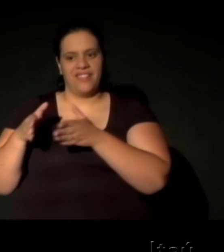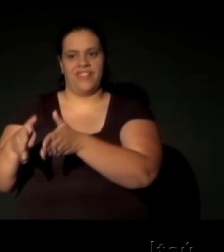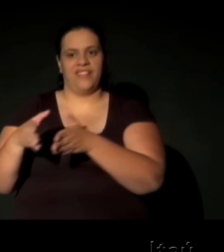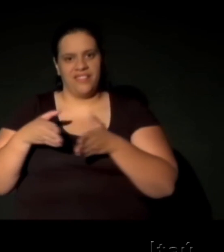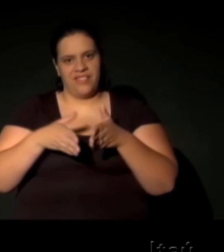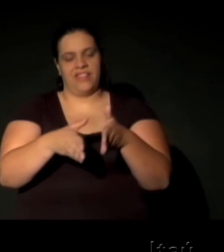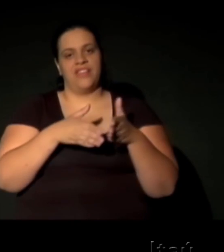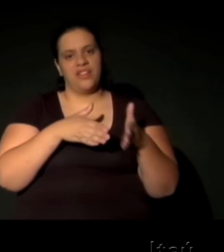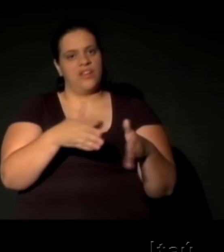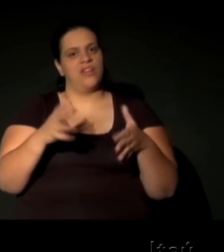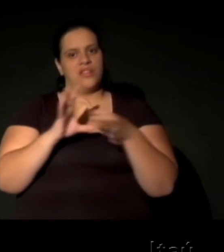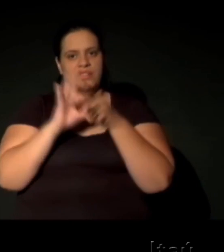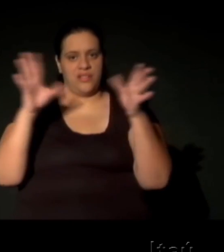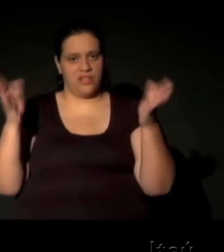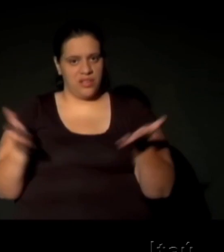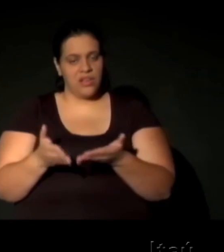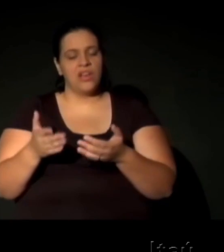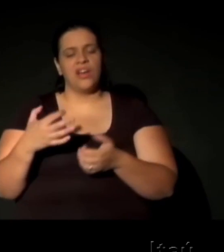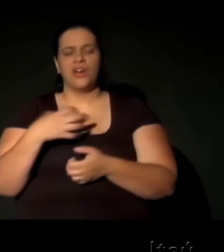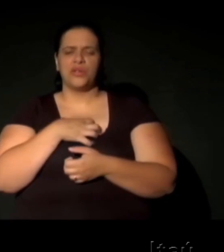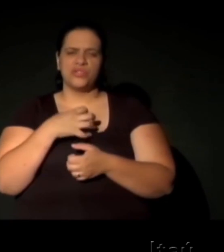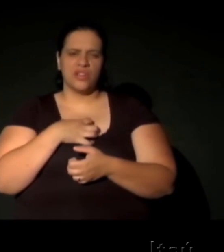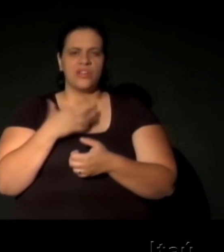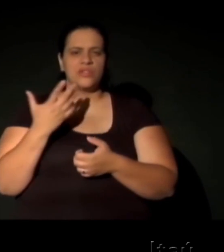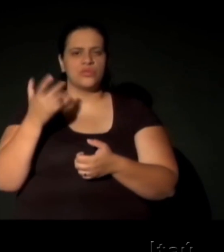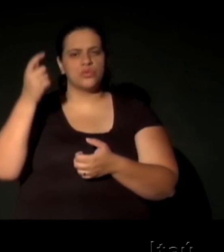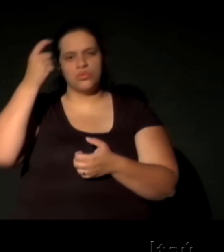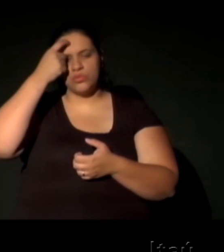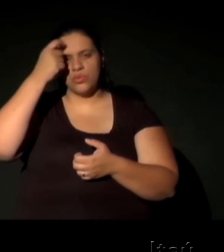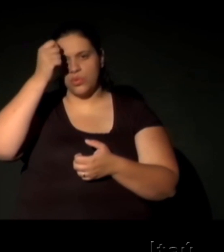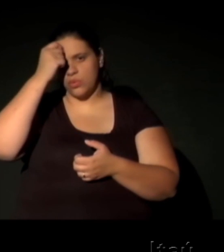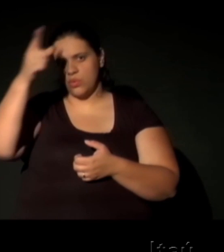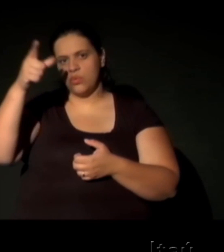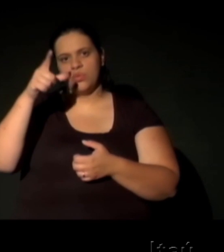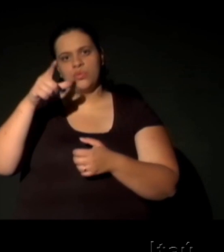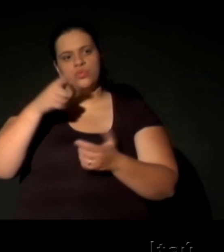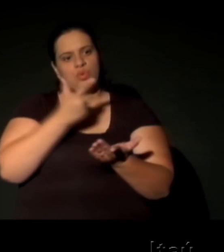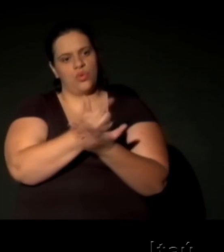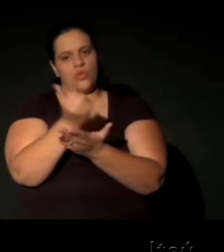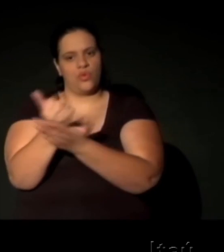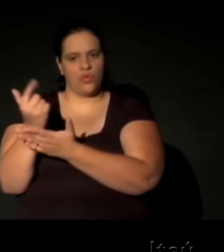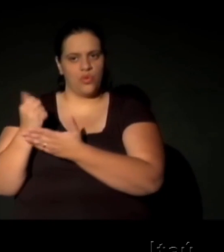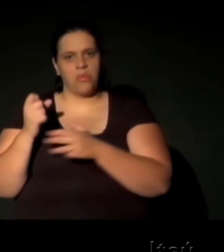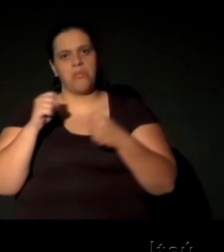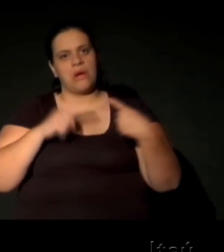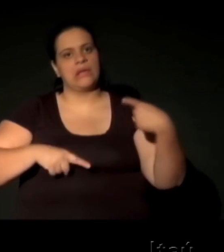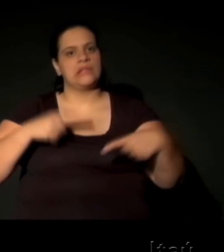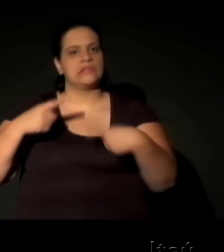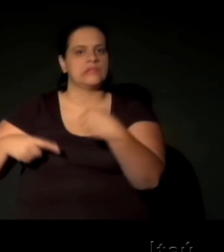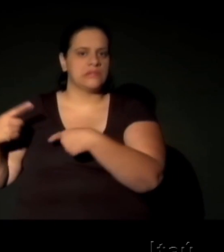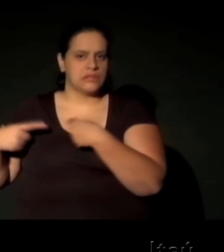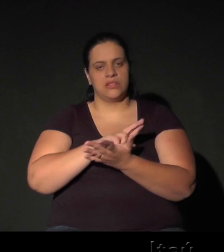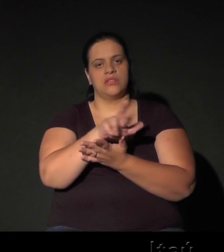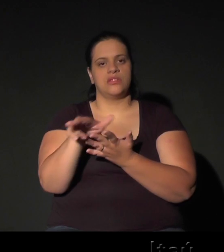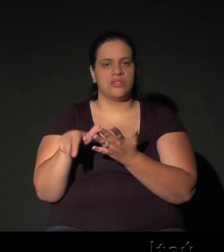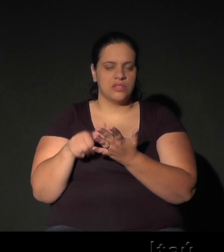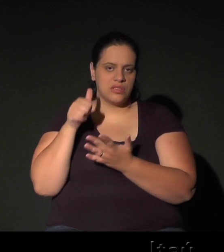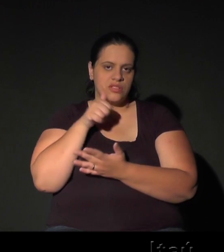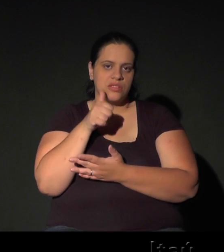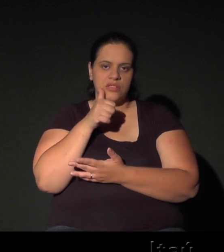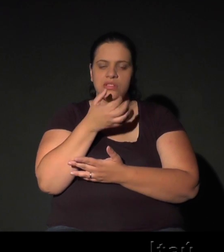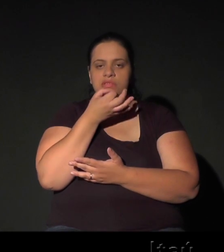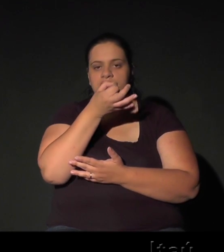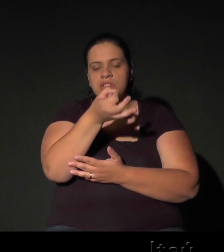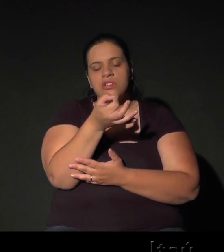tendências contemporâneas então é muito interessante como esse campo da cultura de massa do consumo ele pode ser disputado pelas dicções né